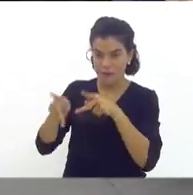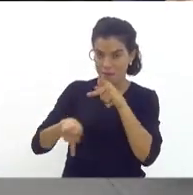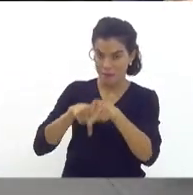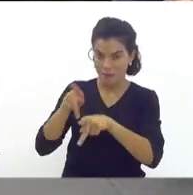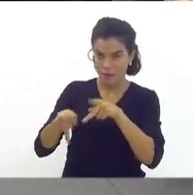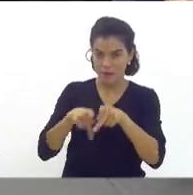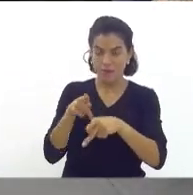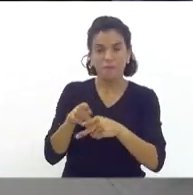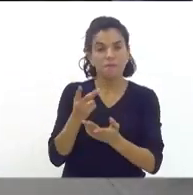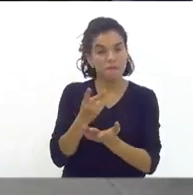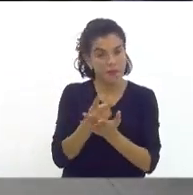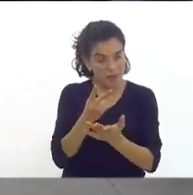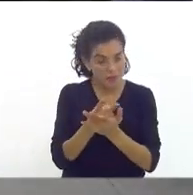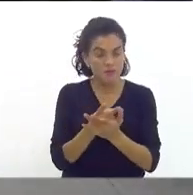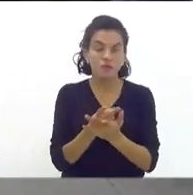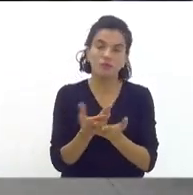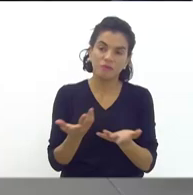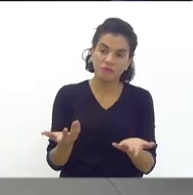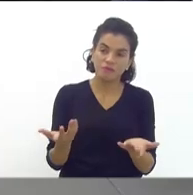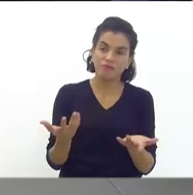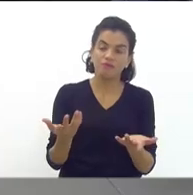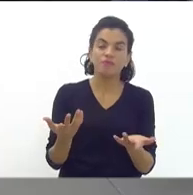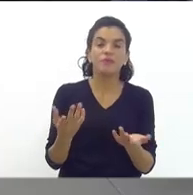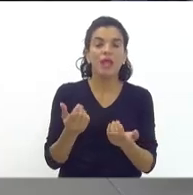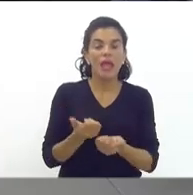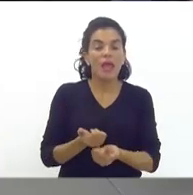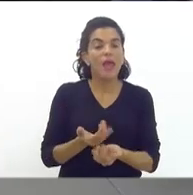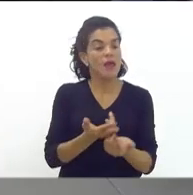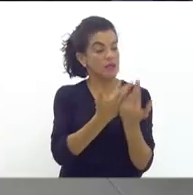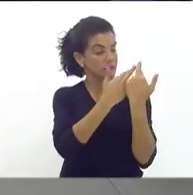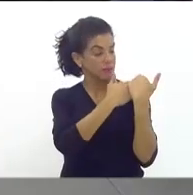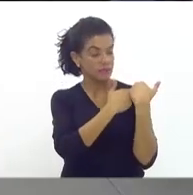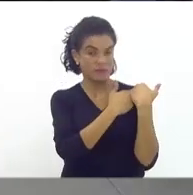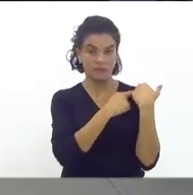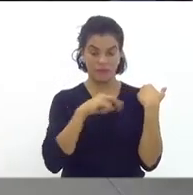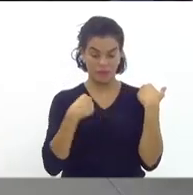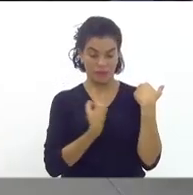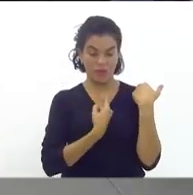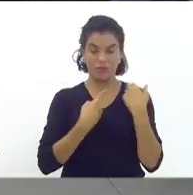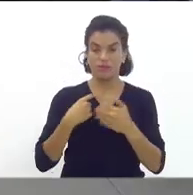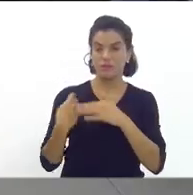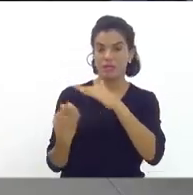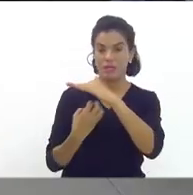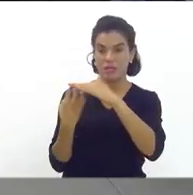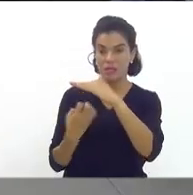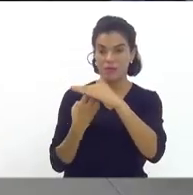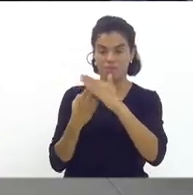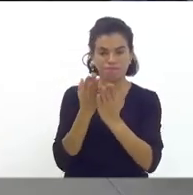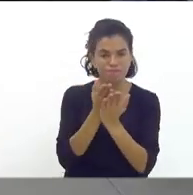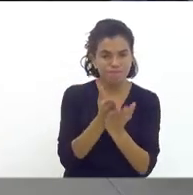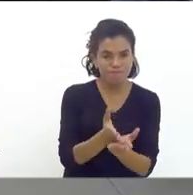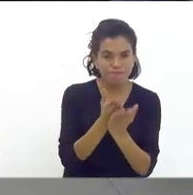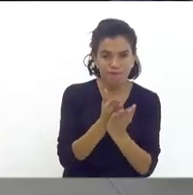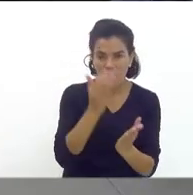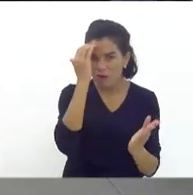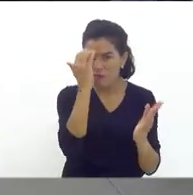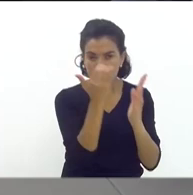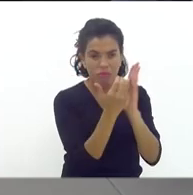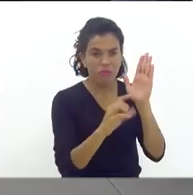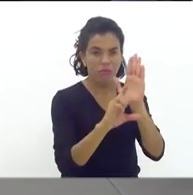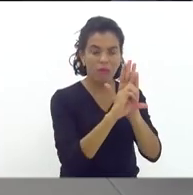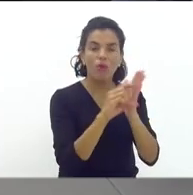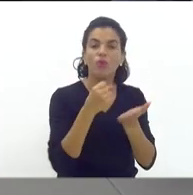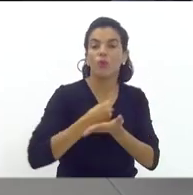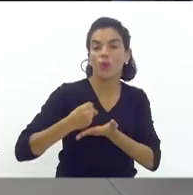da mesma forma são atribuições de responsabilidade da agência zelar pelo fiel cumprimento da legislação dos